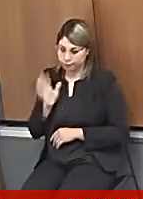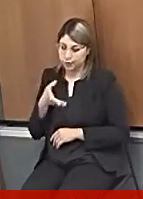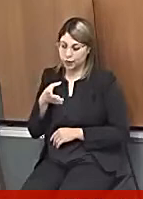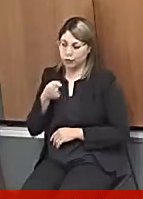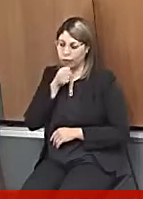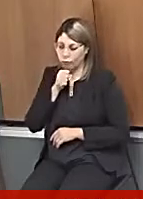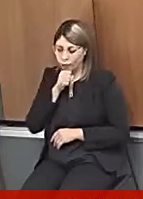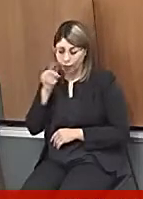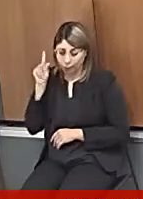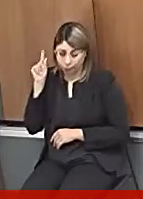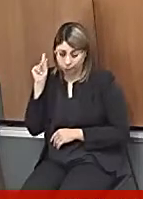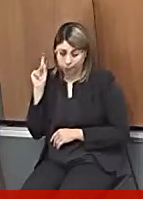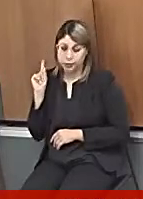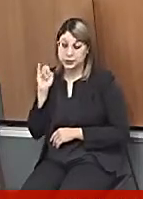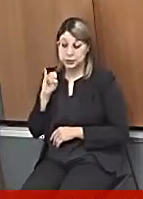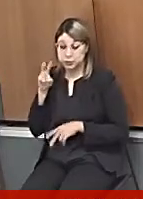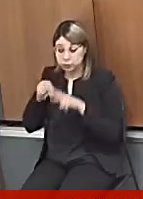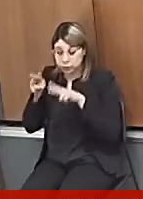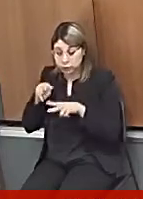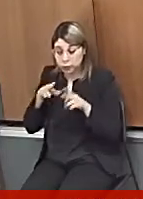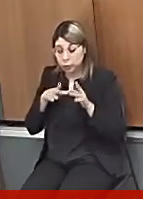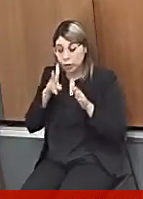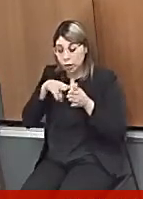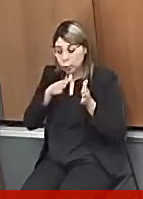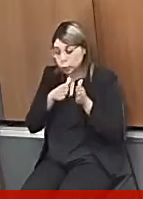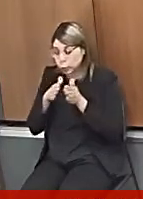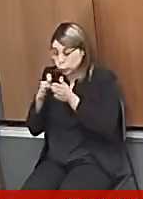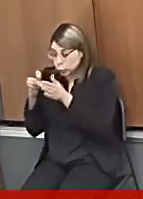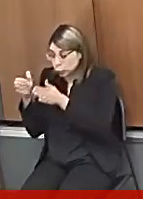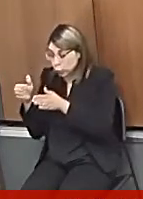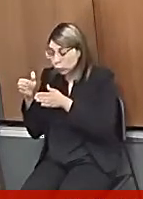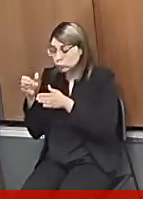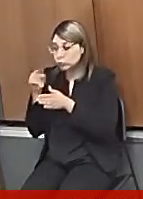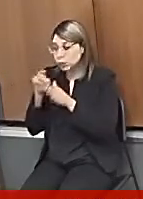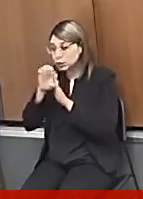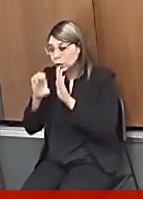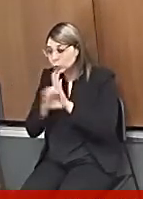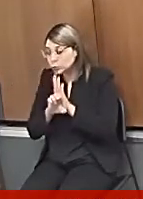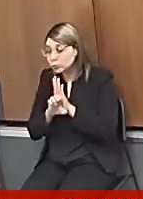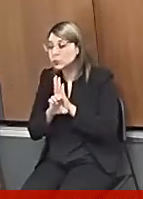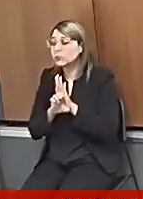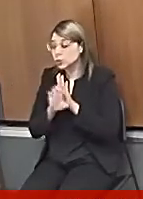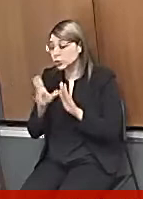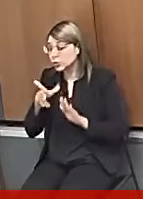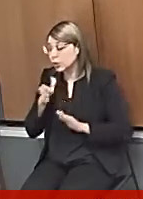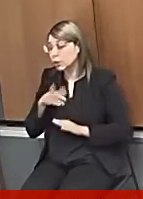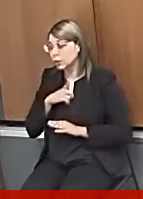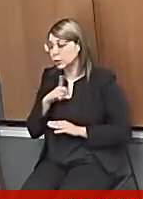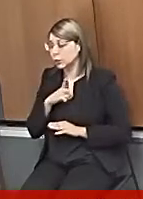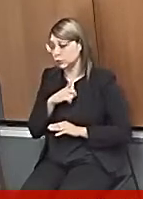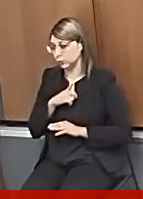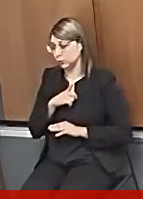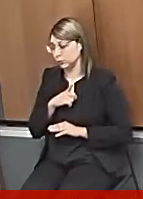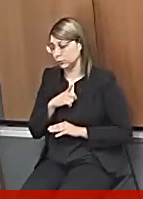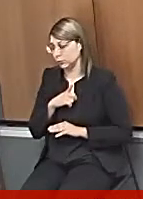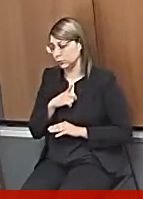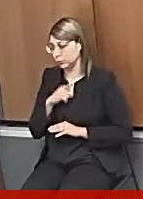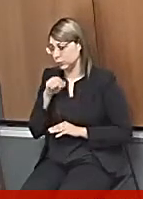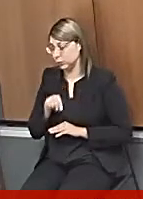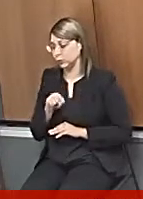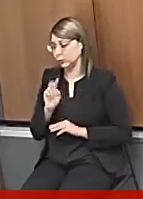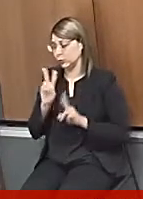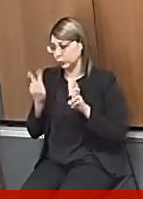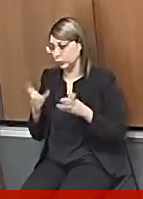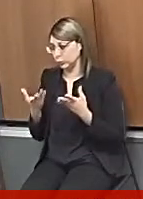idade já fizeram uma avaliação do próprio estatuto ele já traz é uma previsão nesse sentido e e que